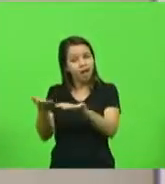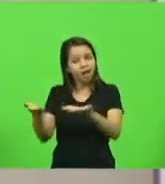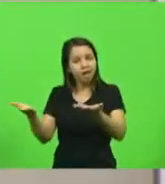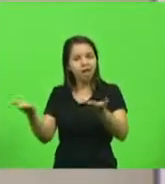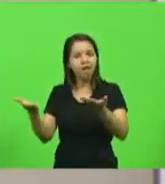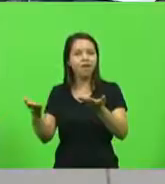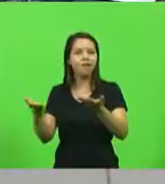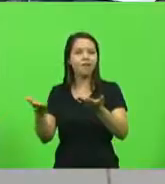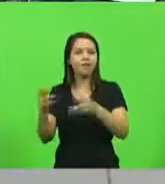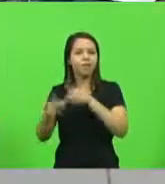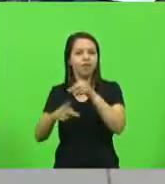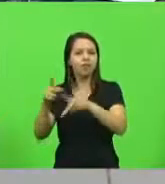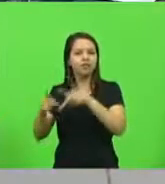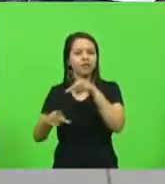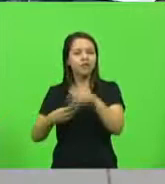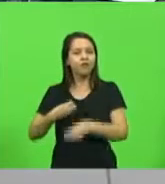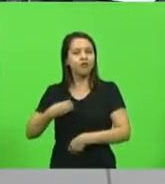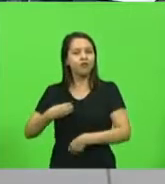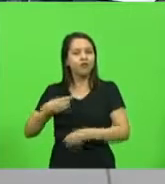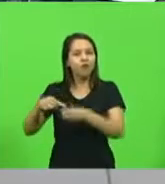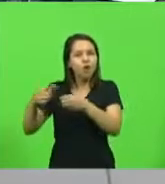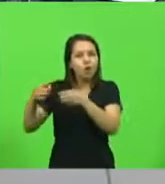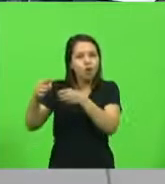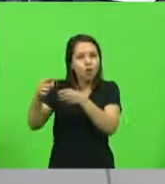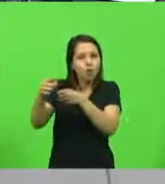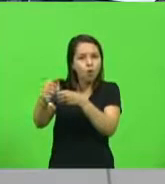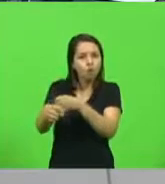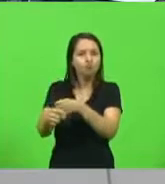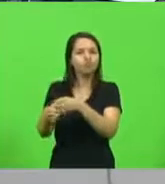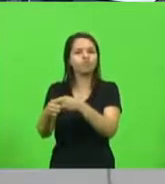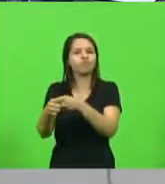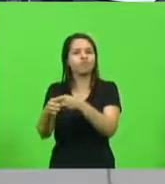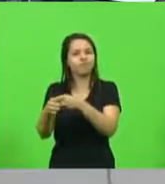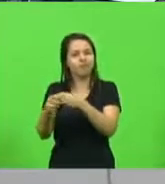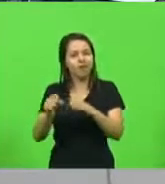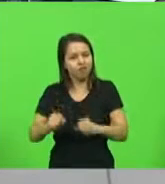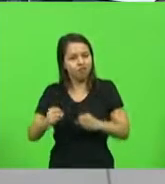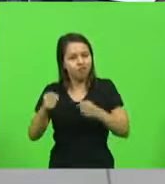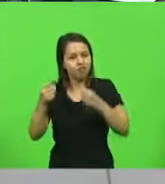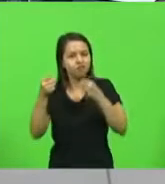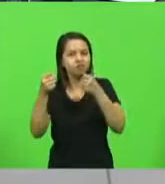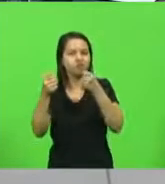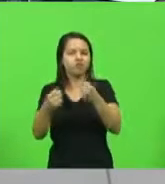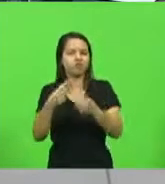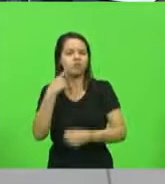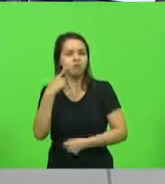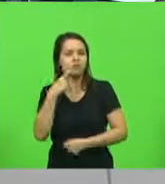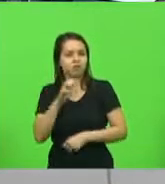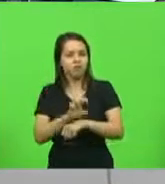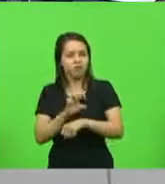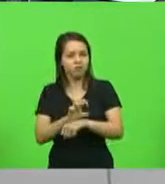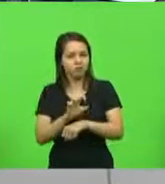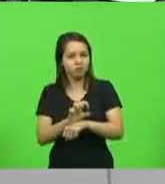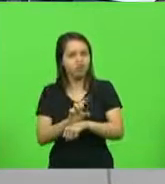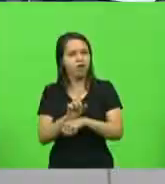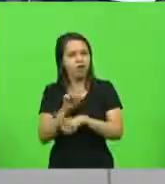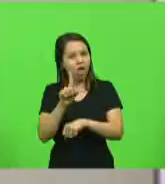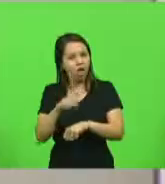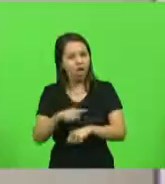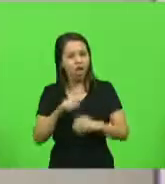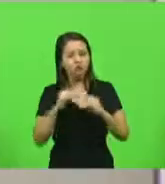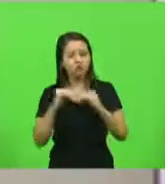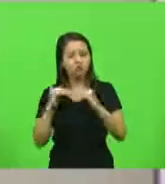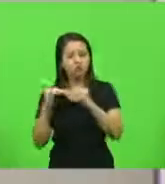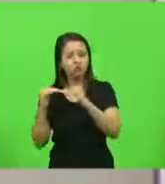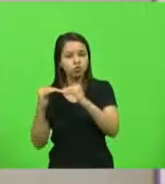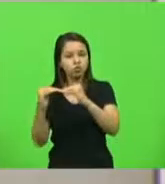pequeno município. Este gesto, esta força dos nossos deputados estaduais, nada mais é do que uma sintonia fina com